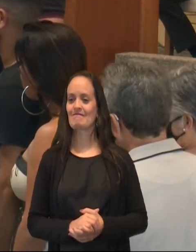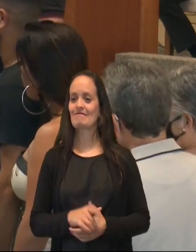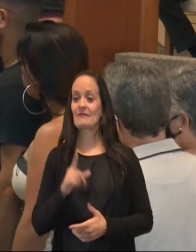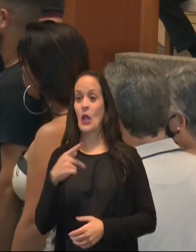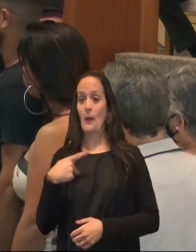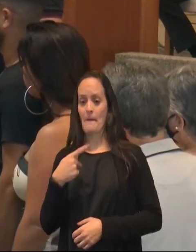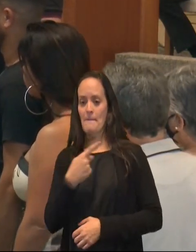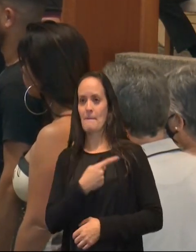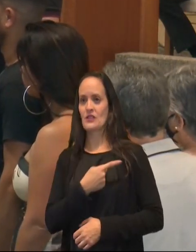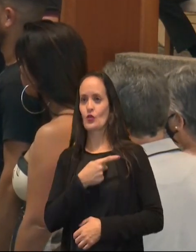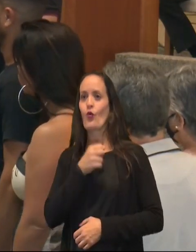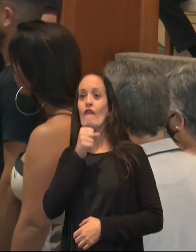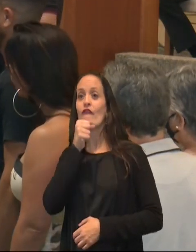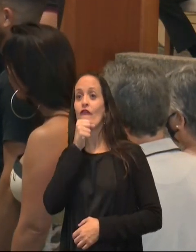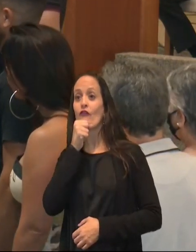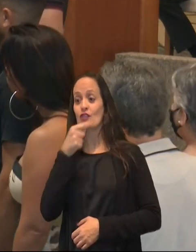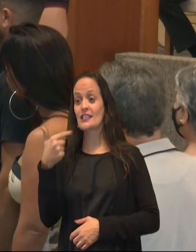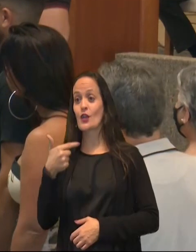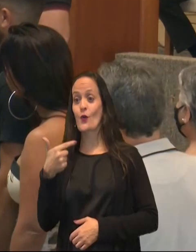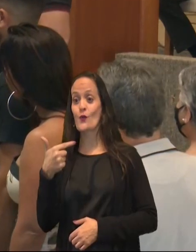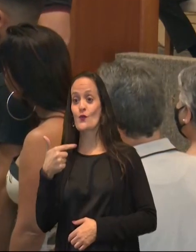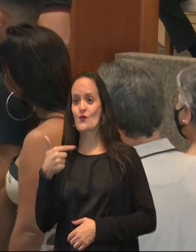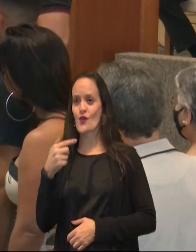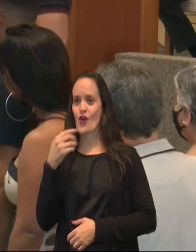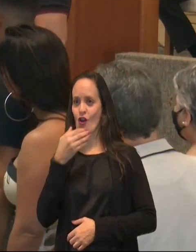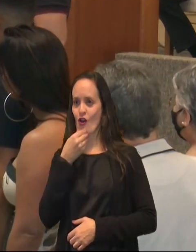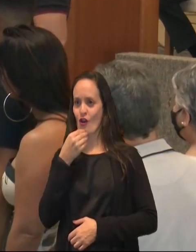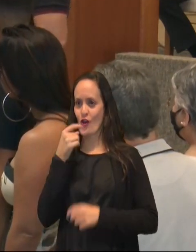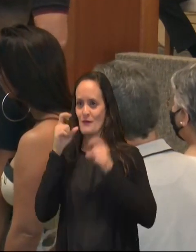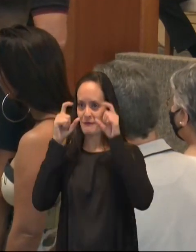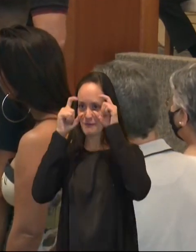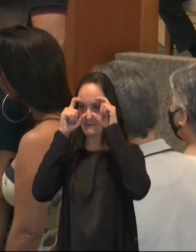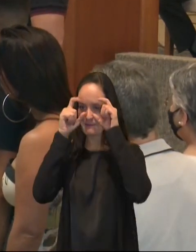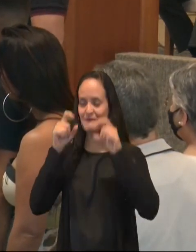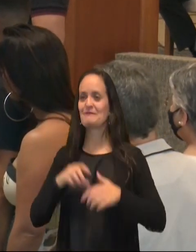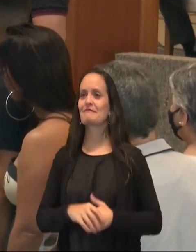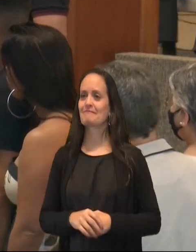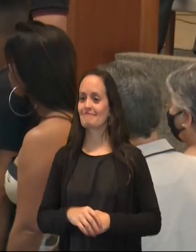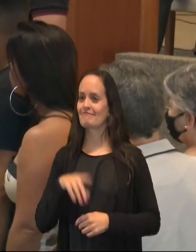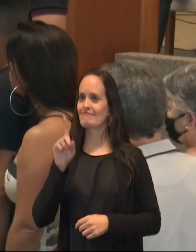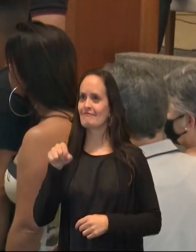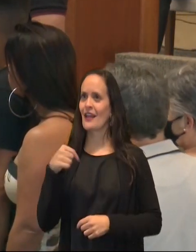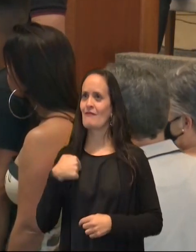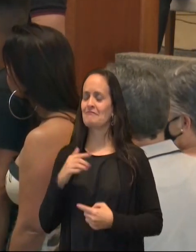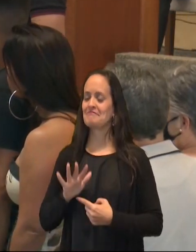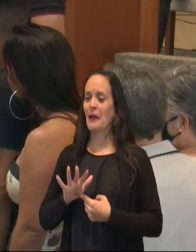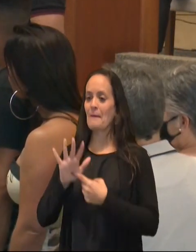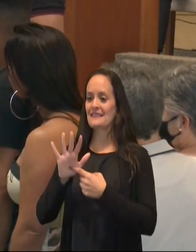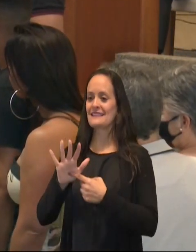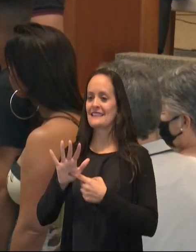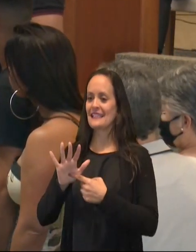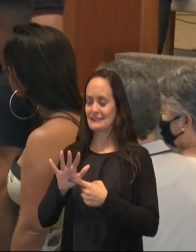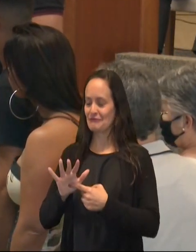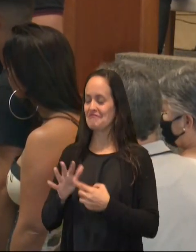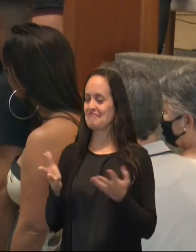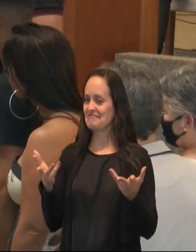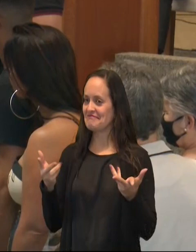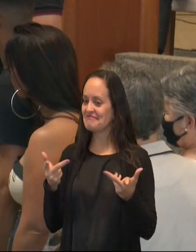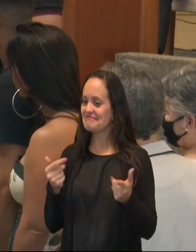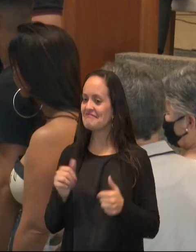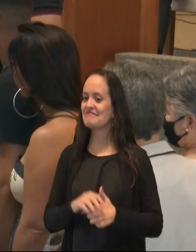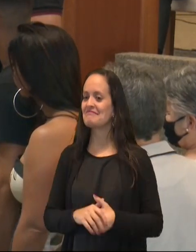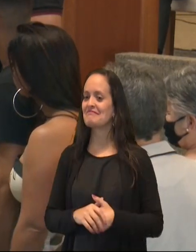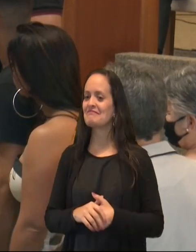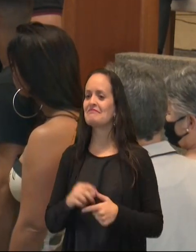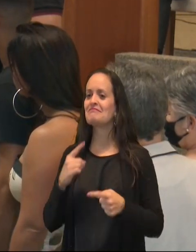o bisavô do Bento. E esta é uma apresentação um pouco diferente das demais, porque é uma